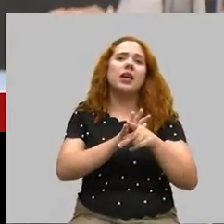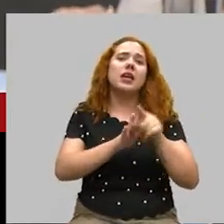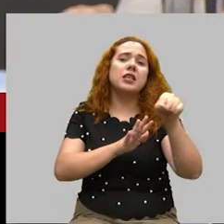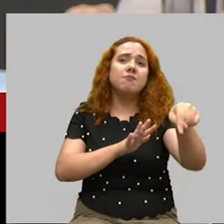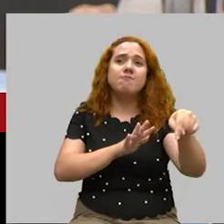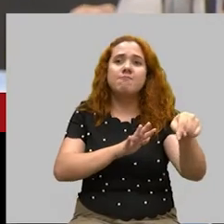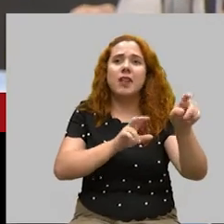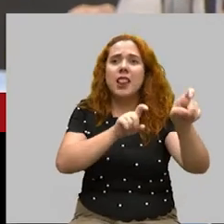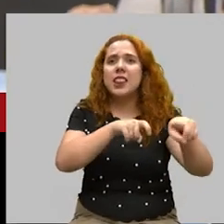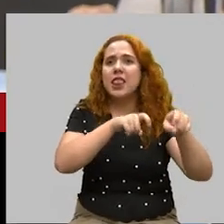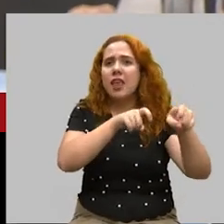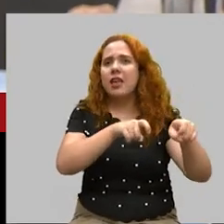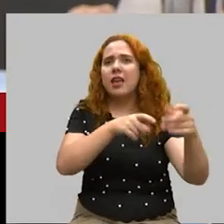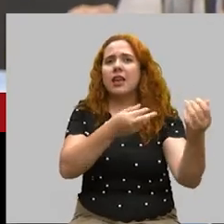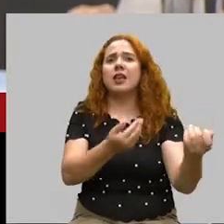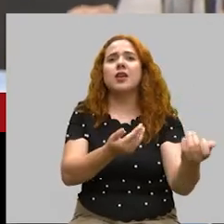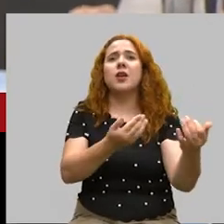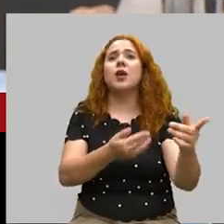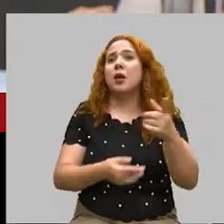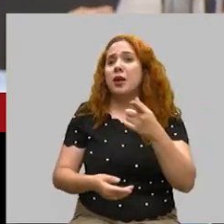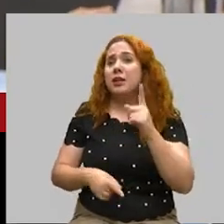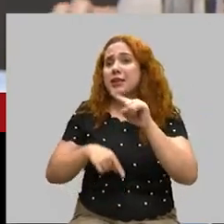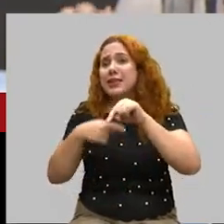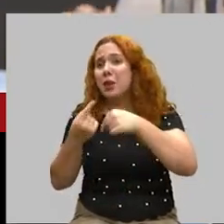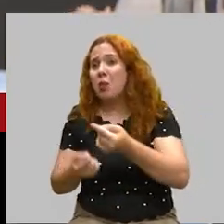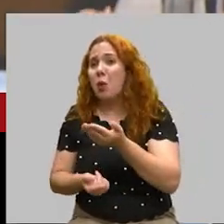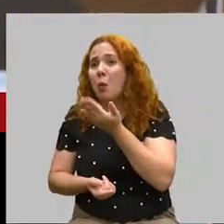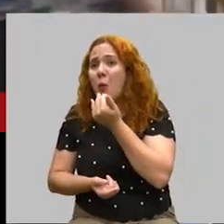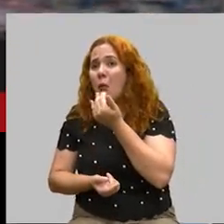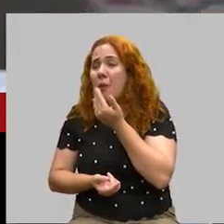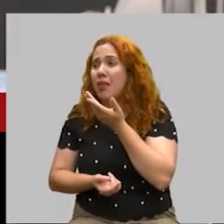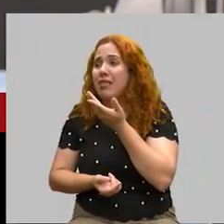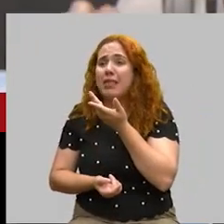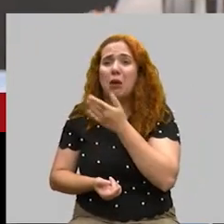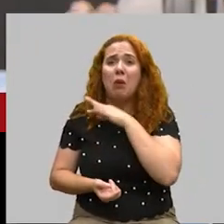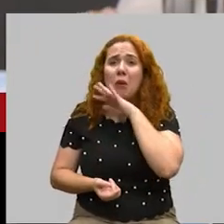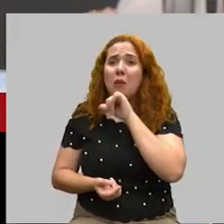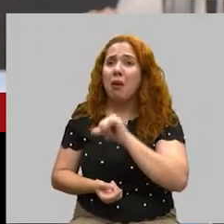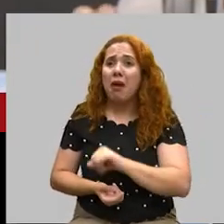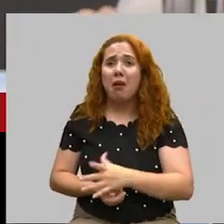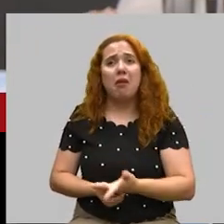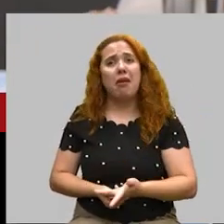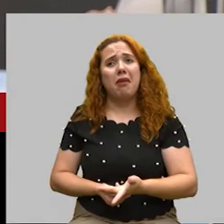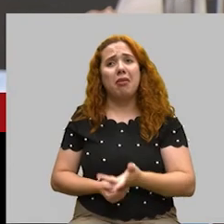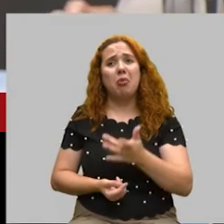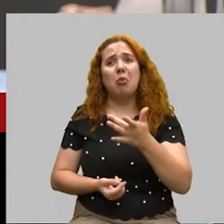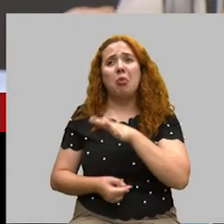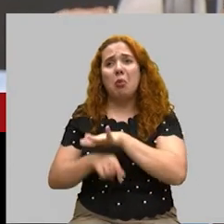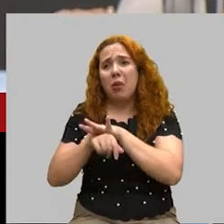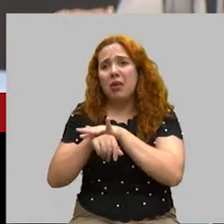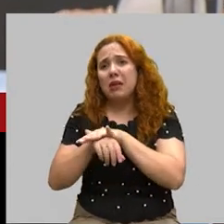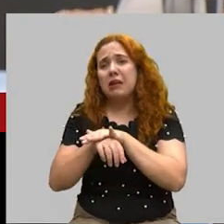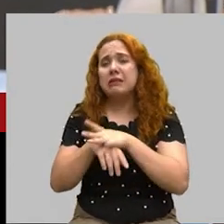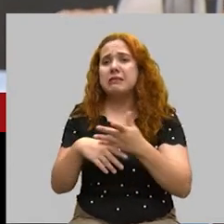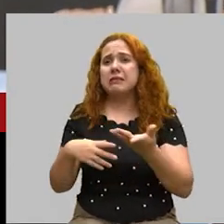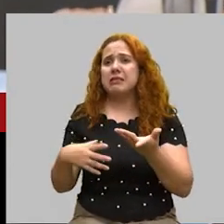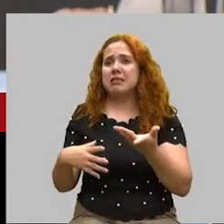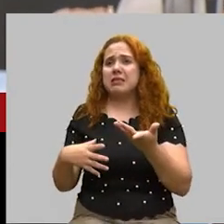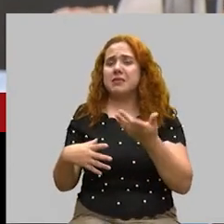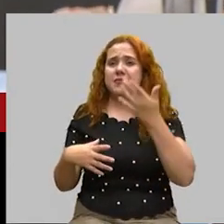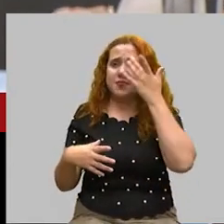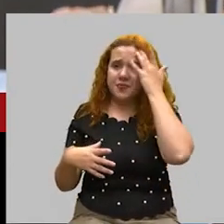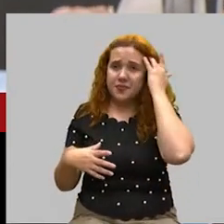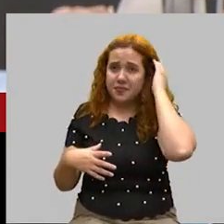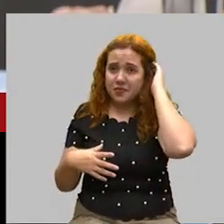alimento Ultra processado que não produz vida produz doença né Então essa é uma discussão que a gente tem que fazer isso